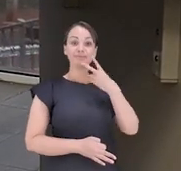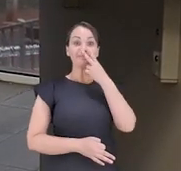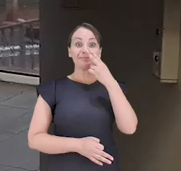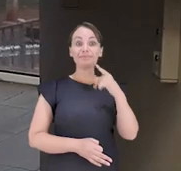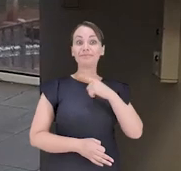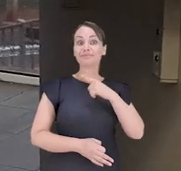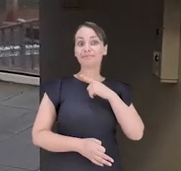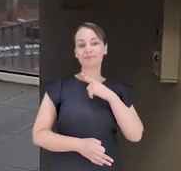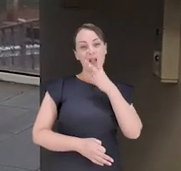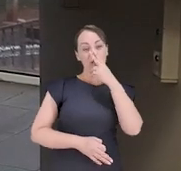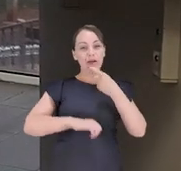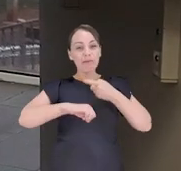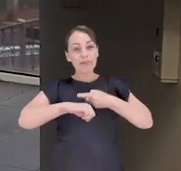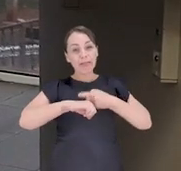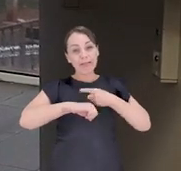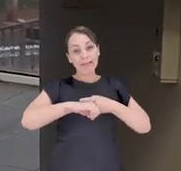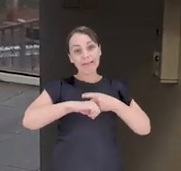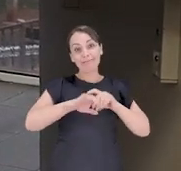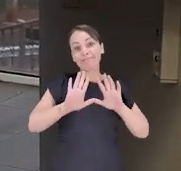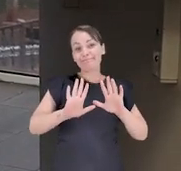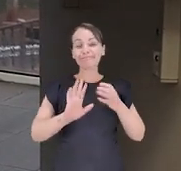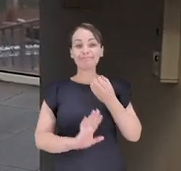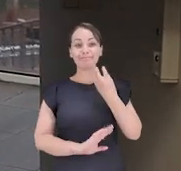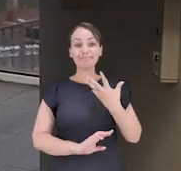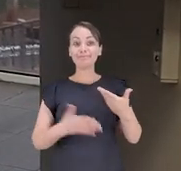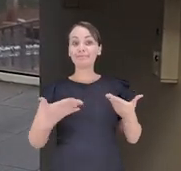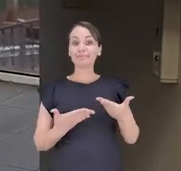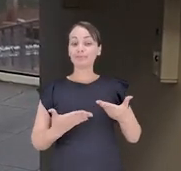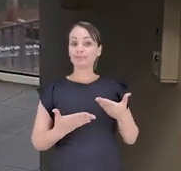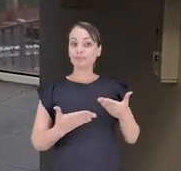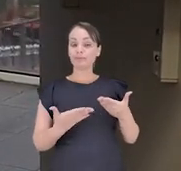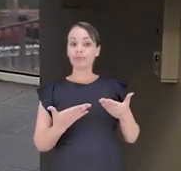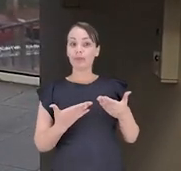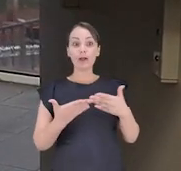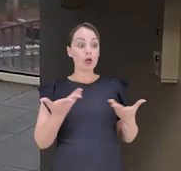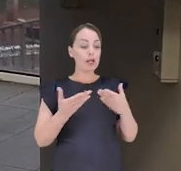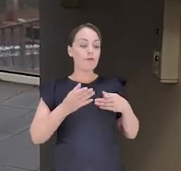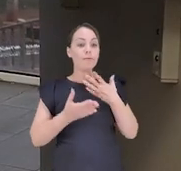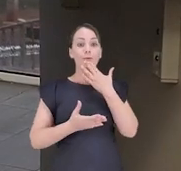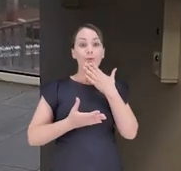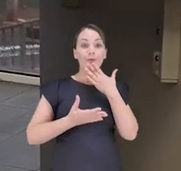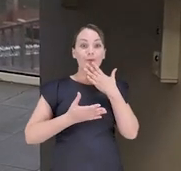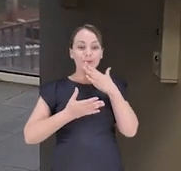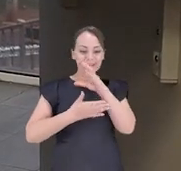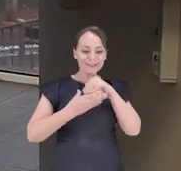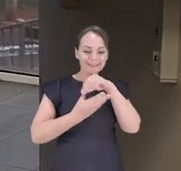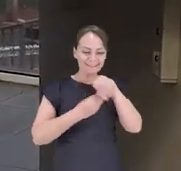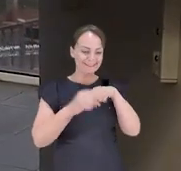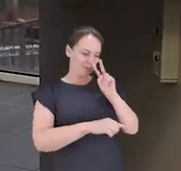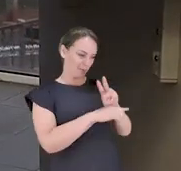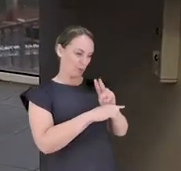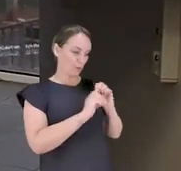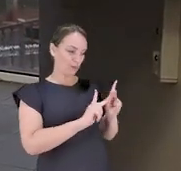ficou um pouquinho dura, eu acho, mas tudo agora. Bem. Agora, ó. Vamos decorar slime, depois a gente cuida disso, pode ser? Pode ser,